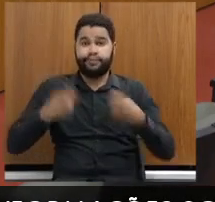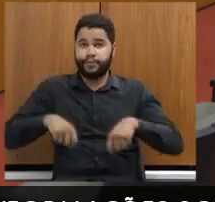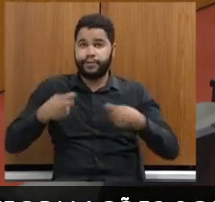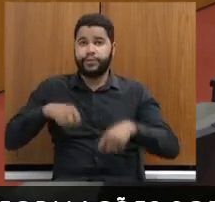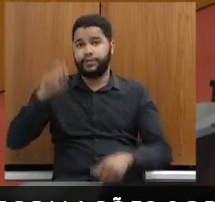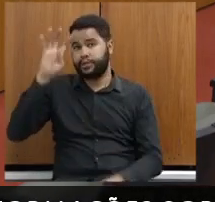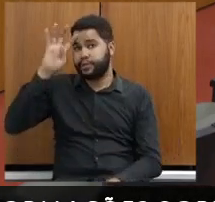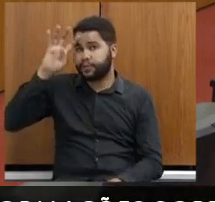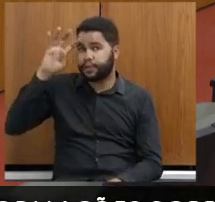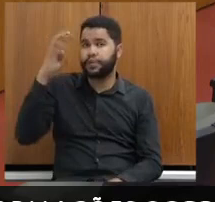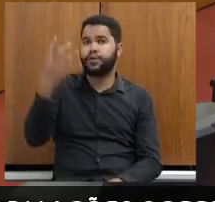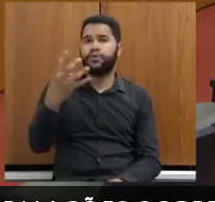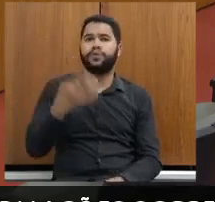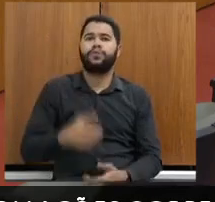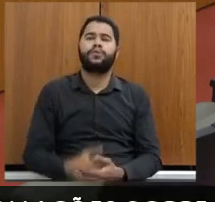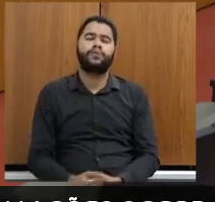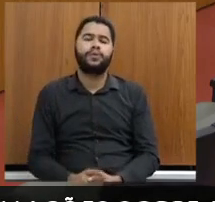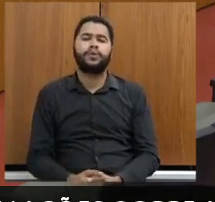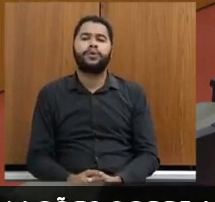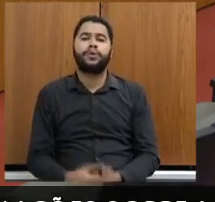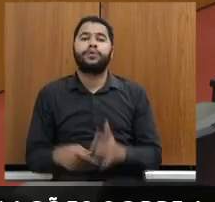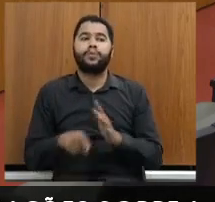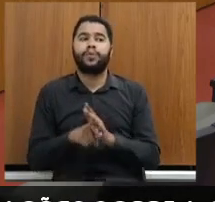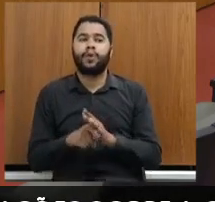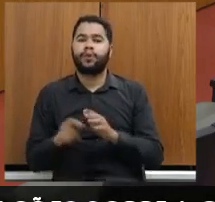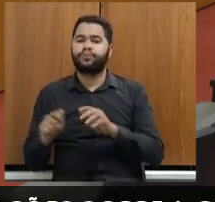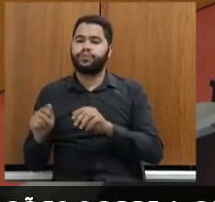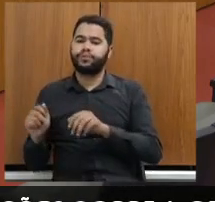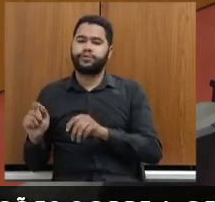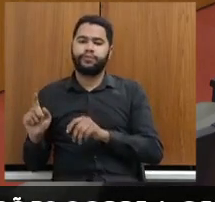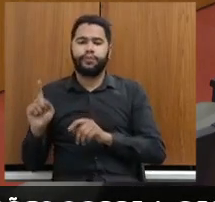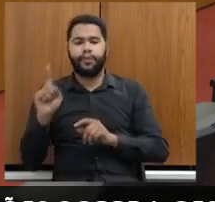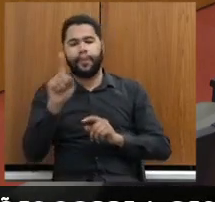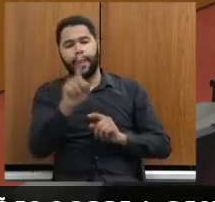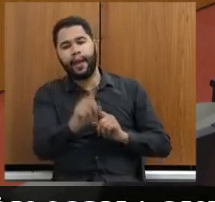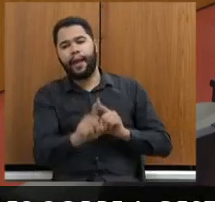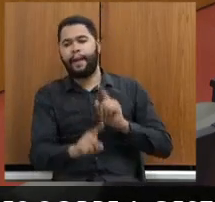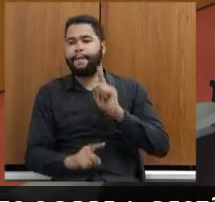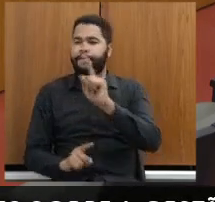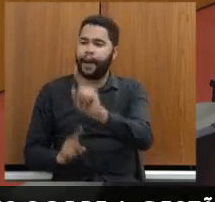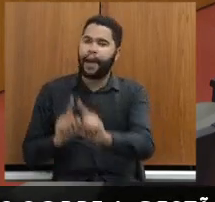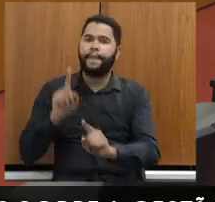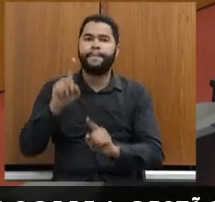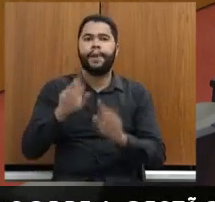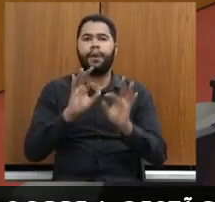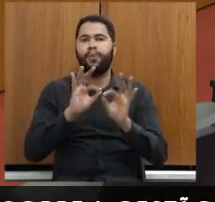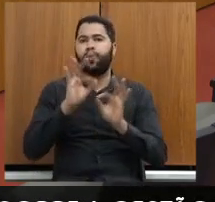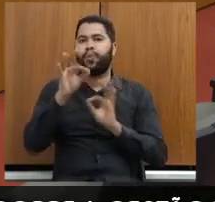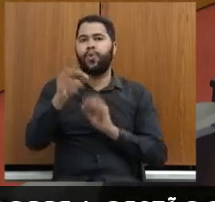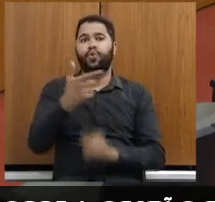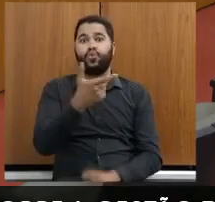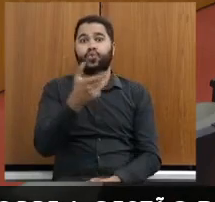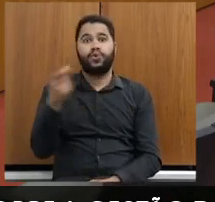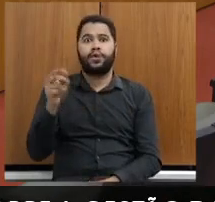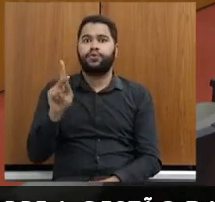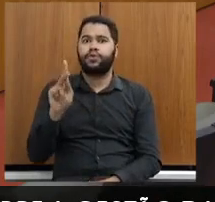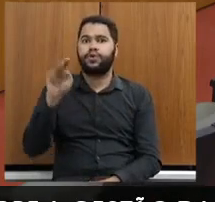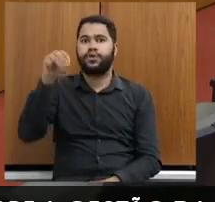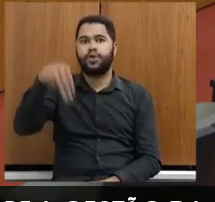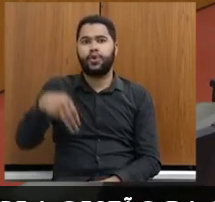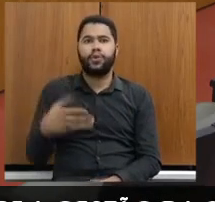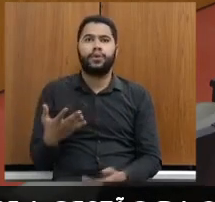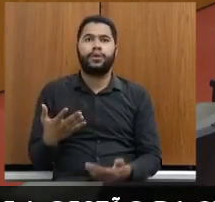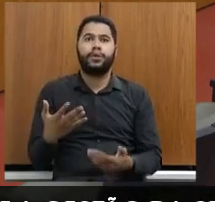resolver de deslocamentos que ocorrem de 200 quilômetros ali por aquela região